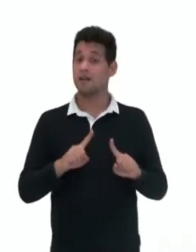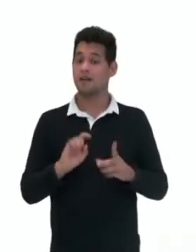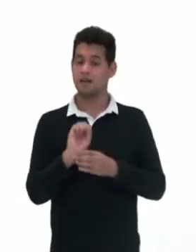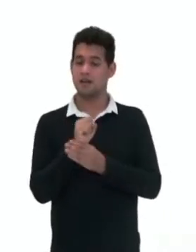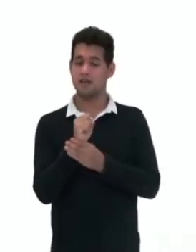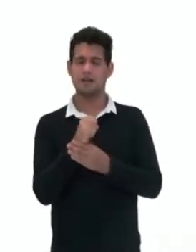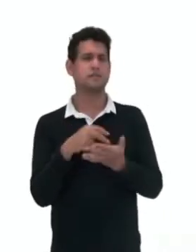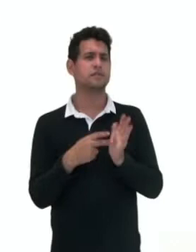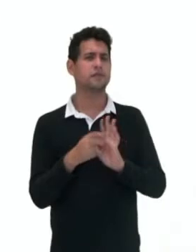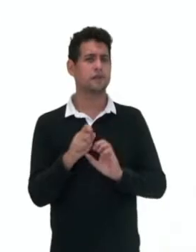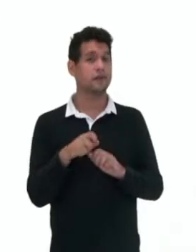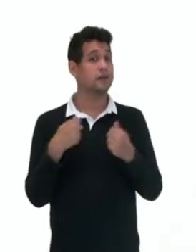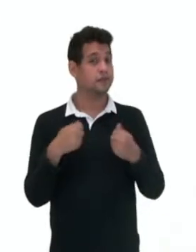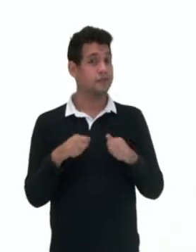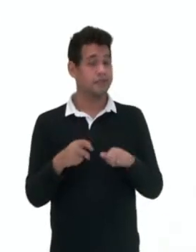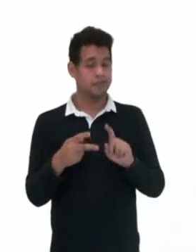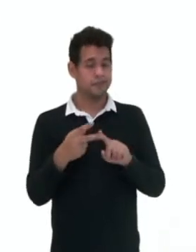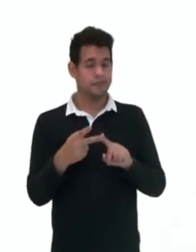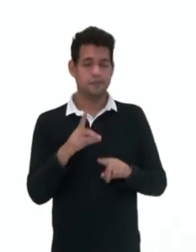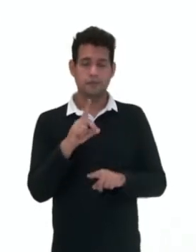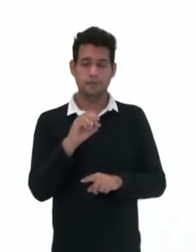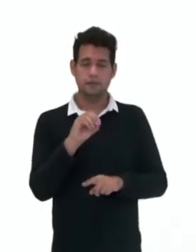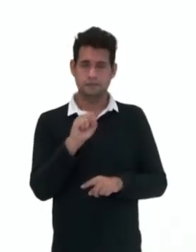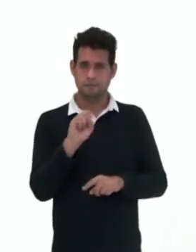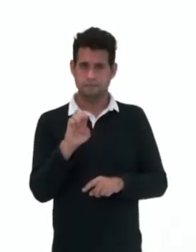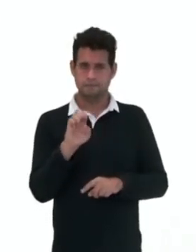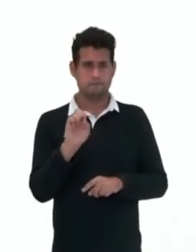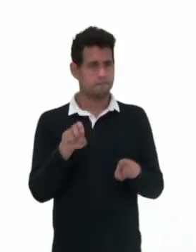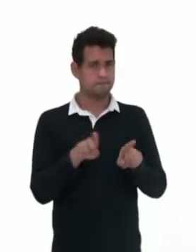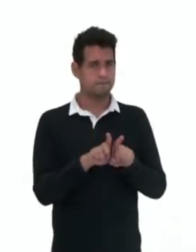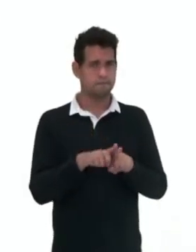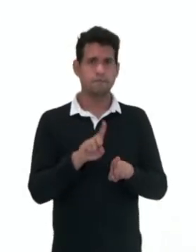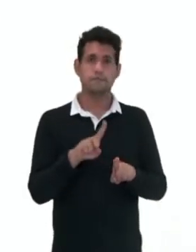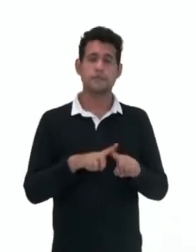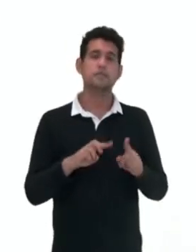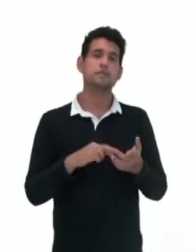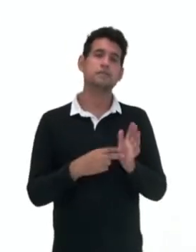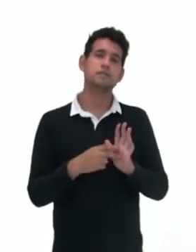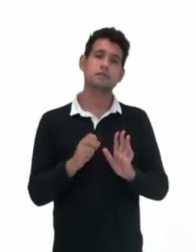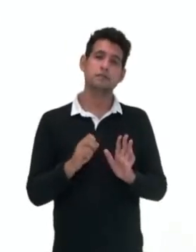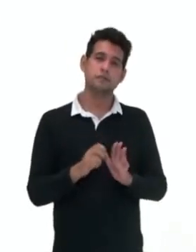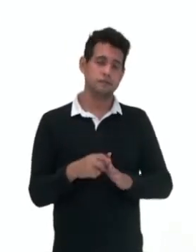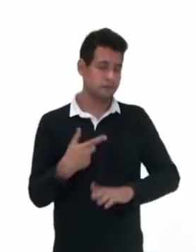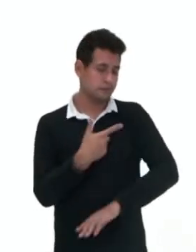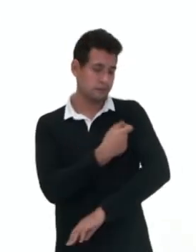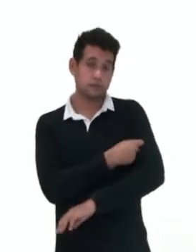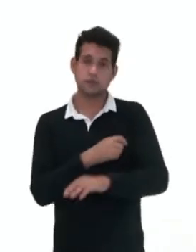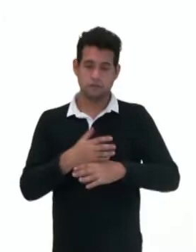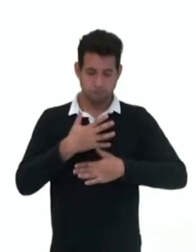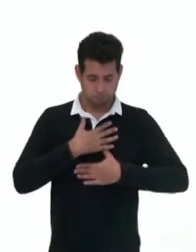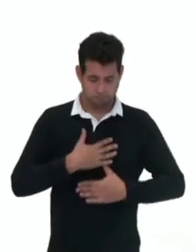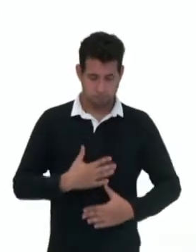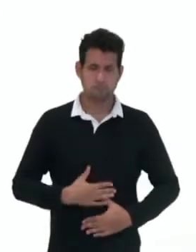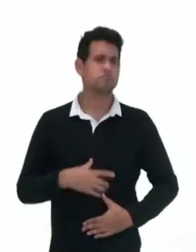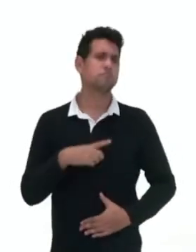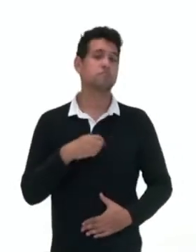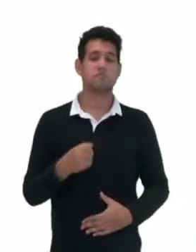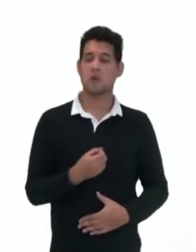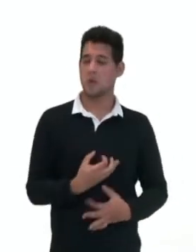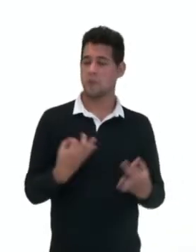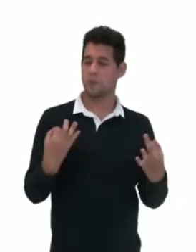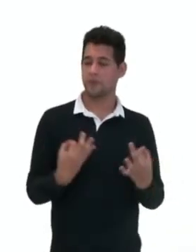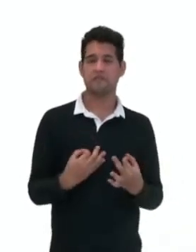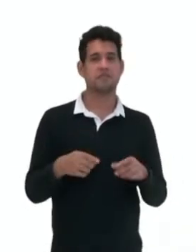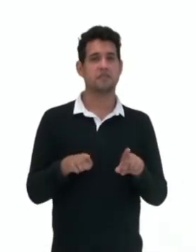garantir, toma-se uma segunda dose, né? E para que seja reforço, para que o teu corpo tenha uma quantidade